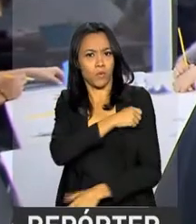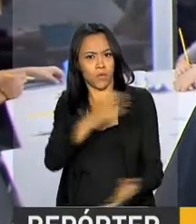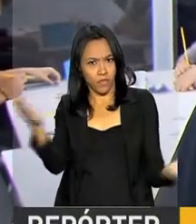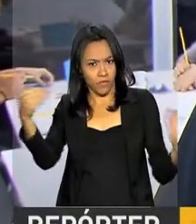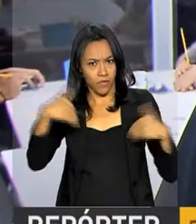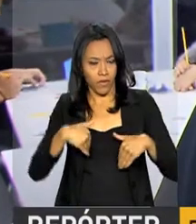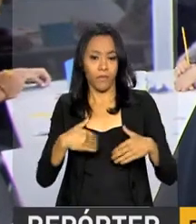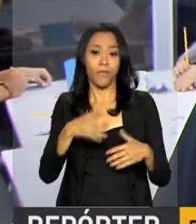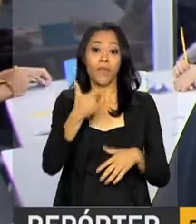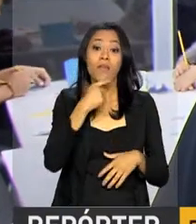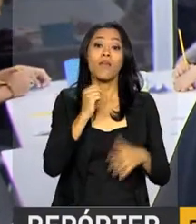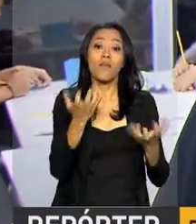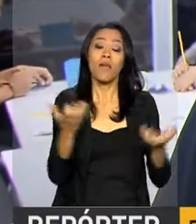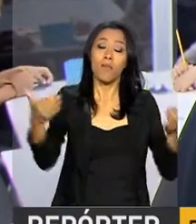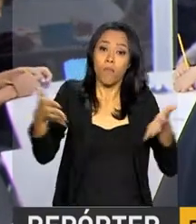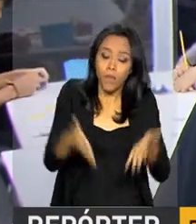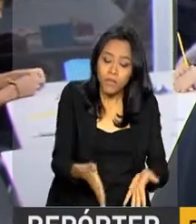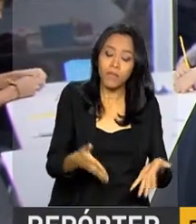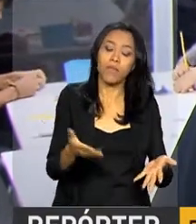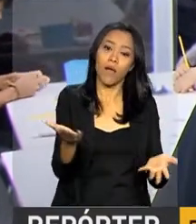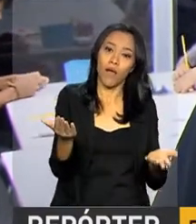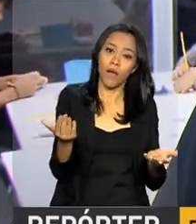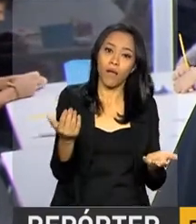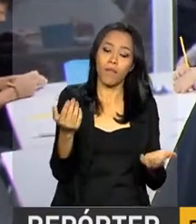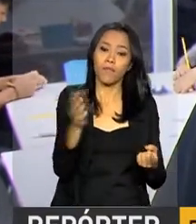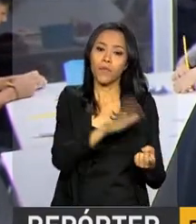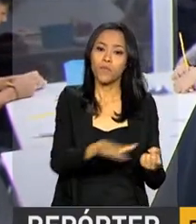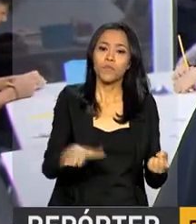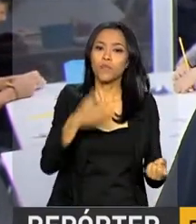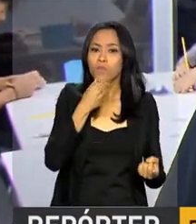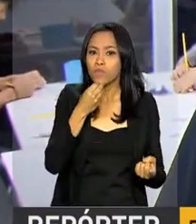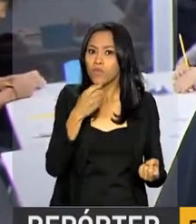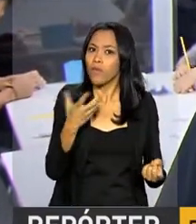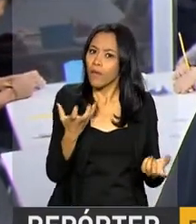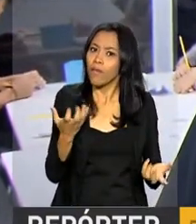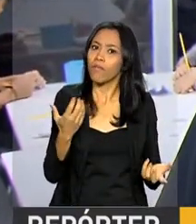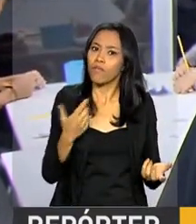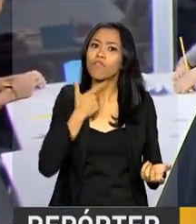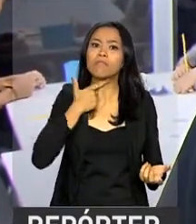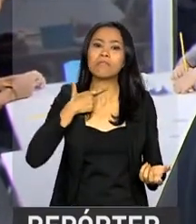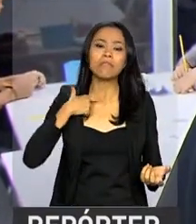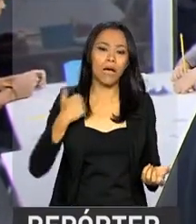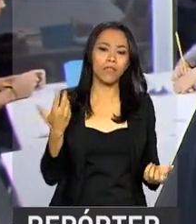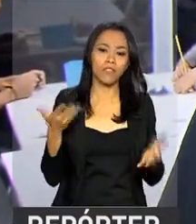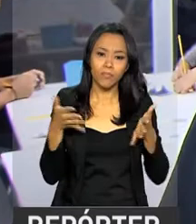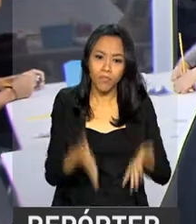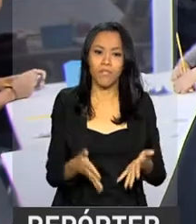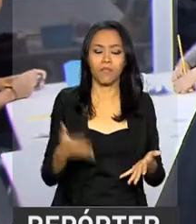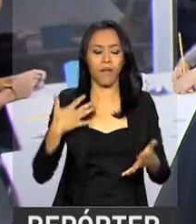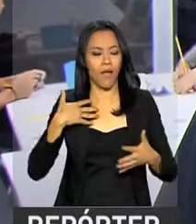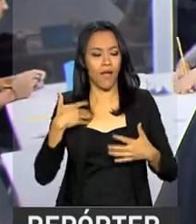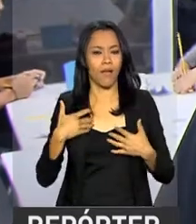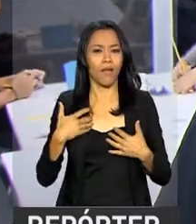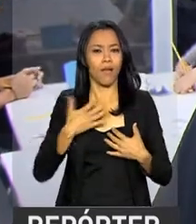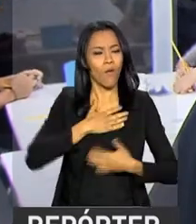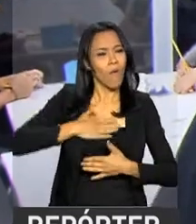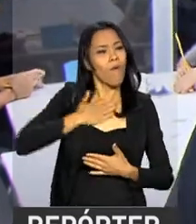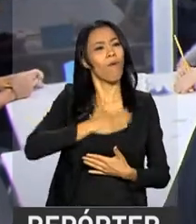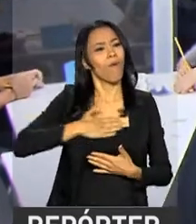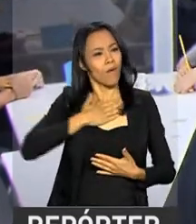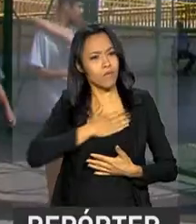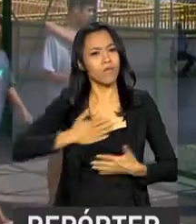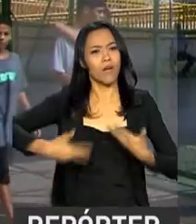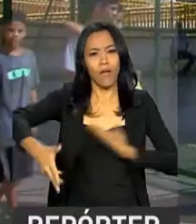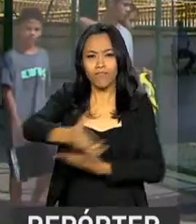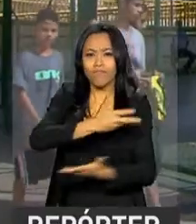quer participar. Os meninos vêm dispostos, os meninos têm vontade mesmo de estar aqui. E se divertem, estão aqui por puro